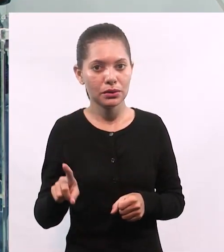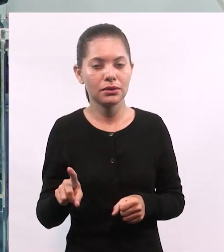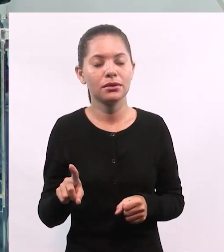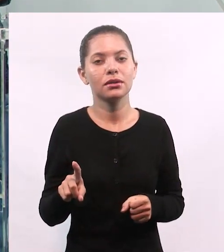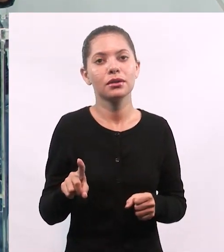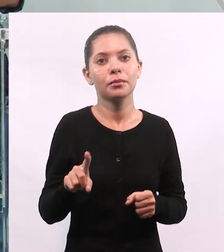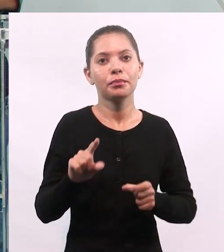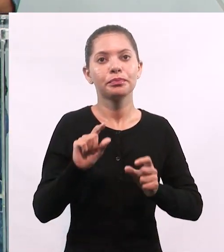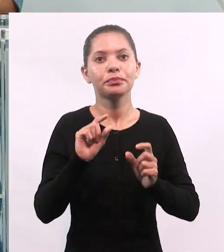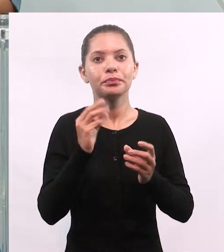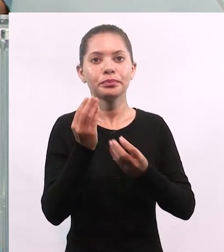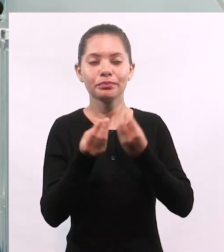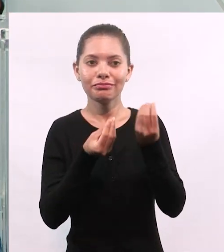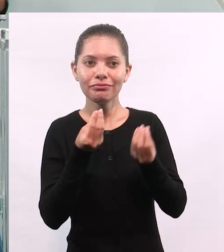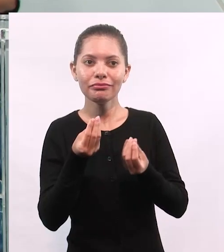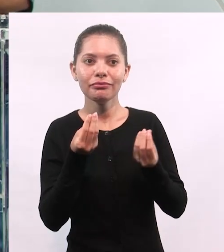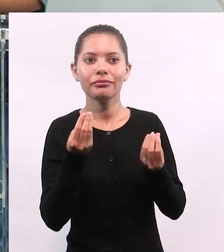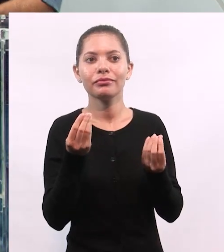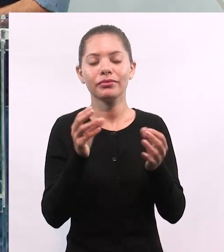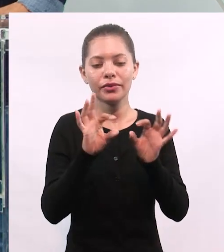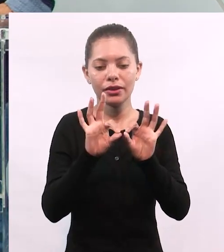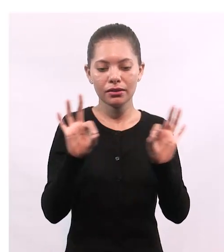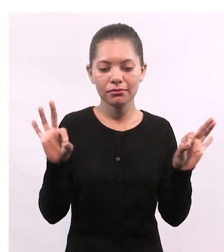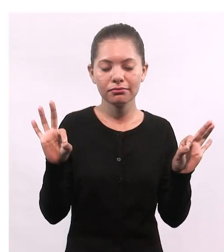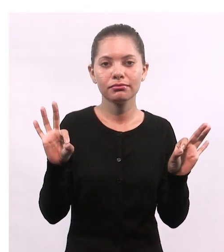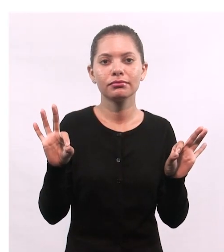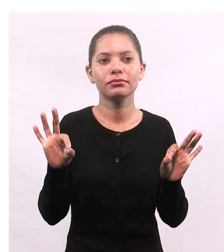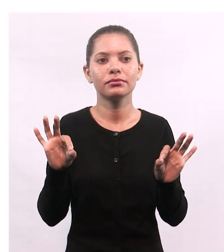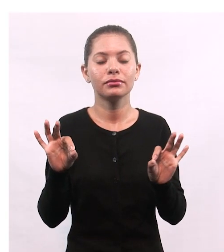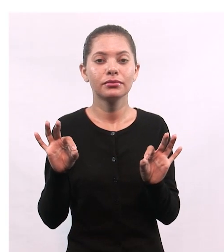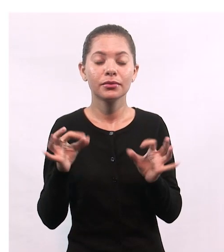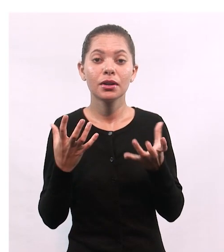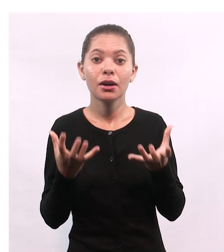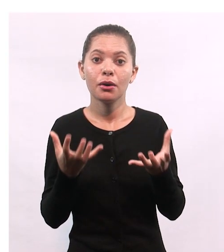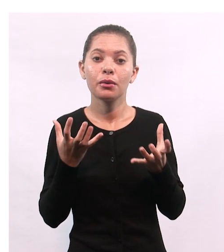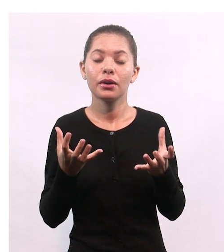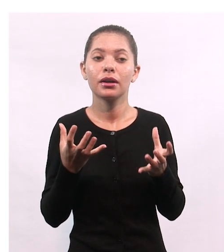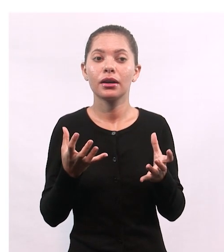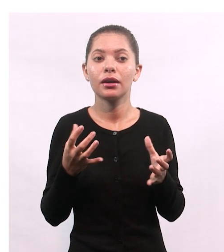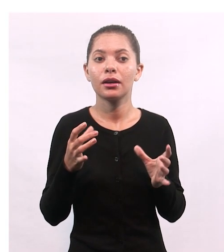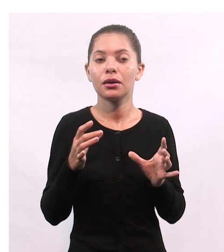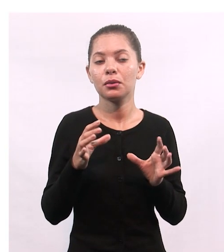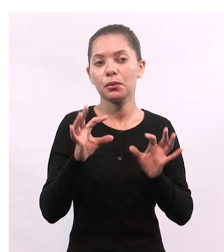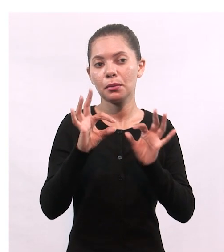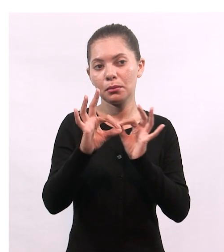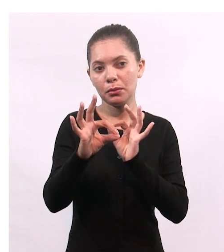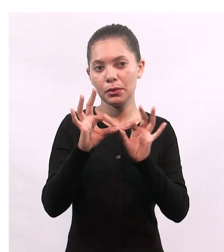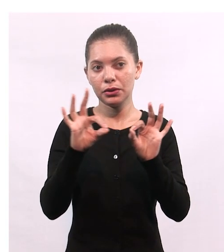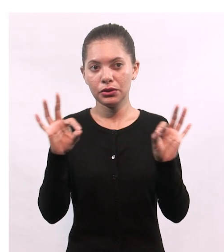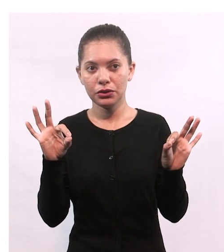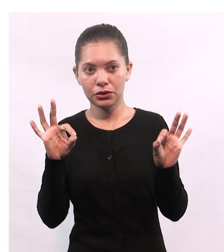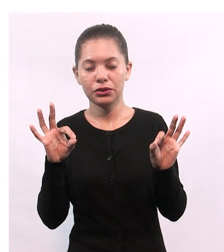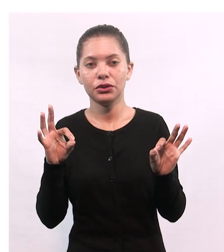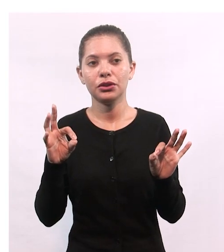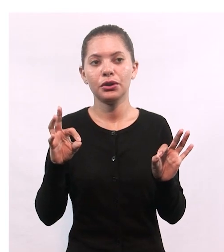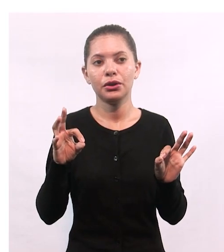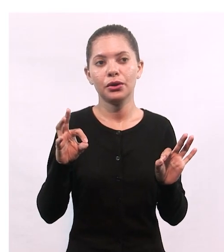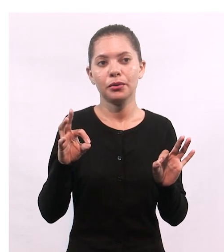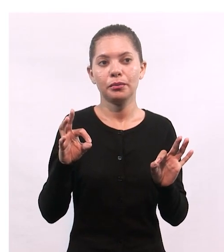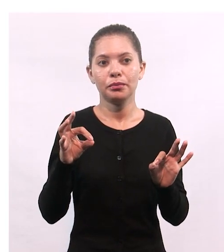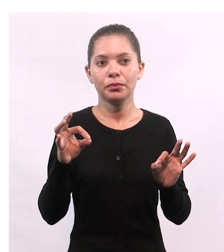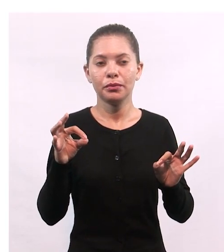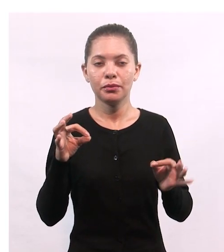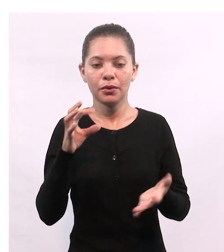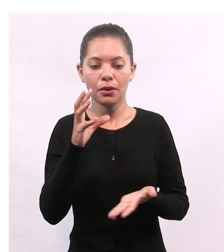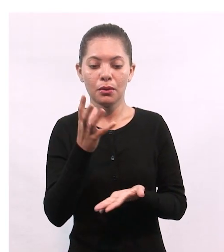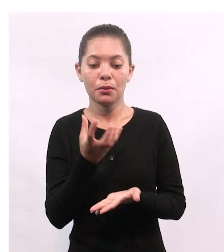é construído a partir dessa distância em metro. Quando eu quero medir massa, a gente tem como referência o